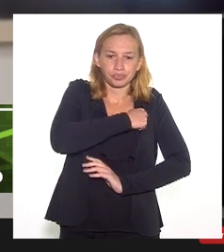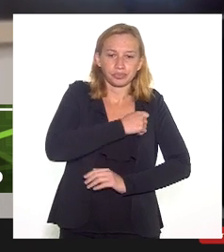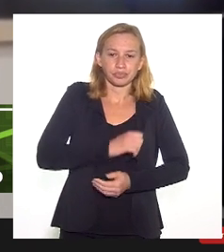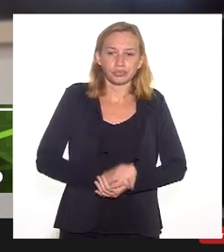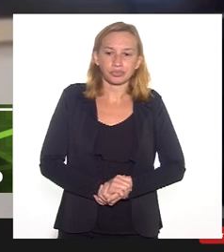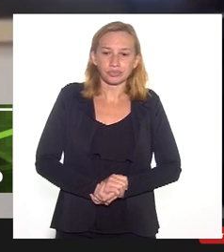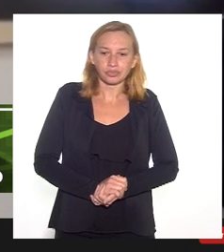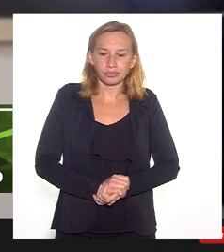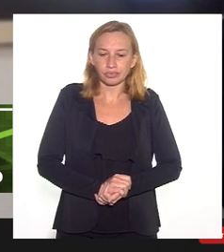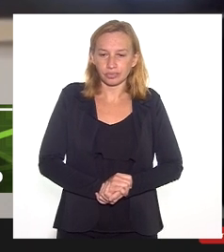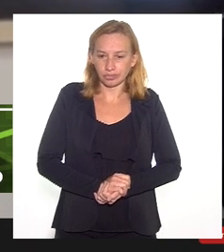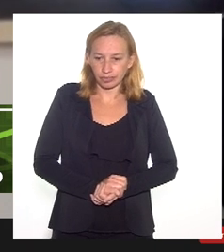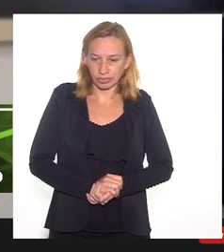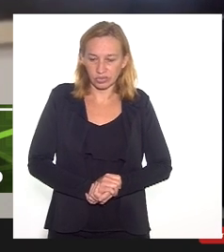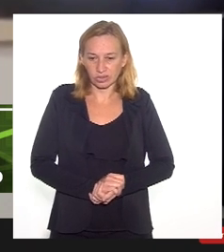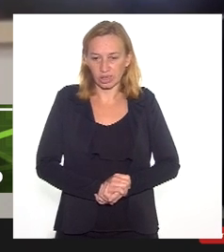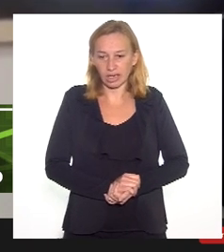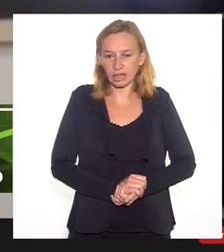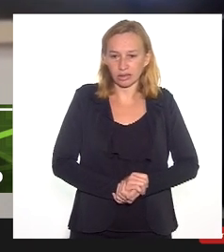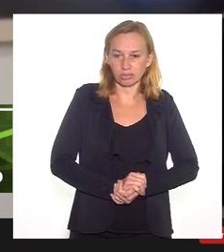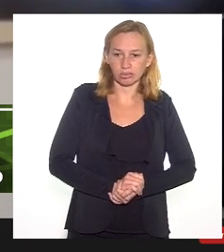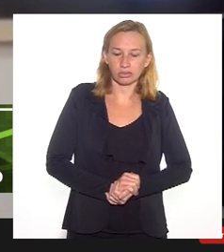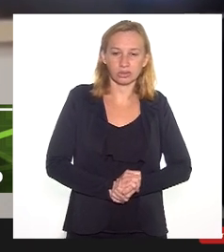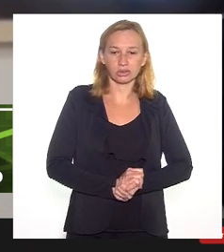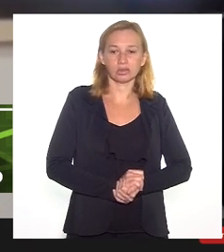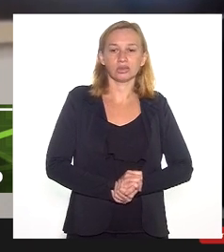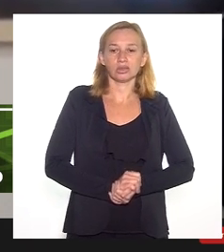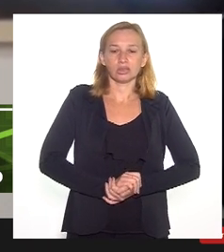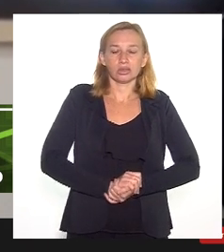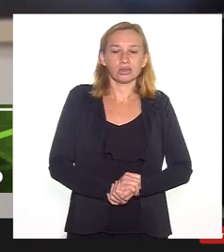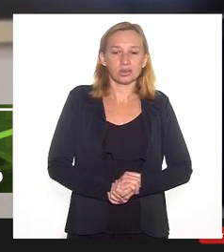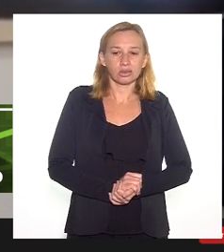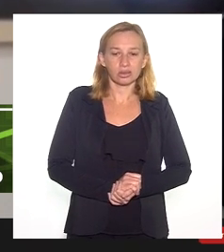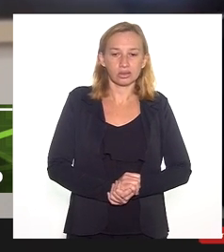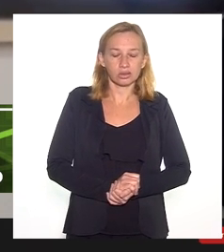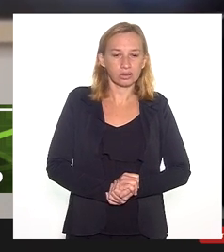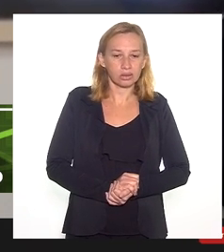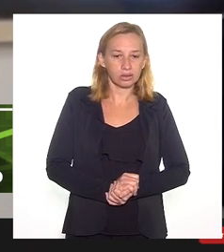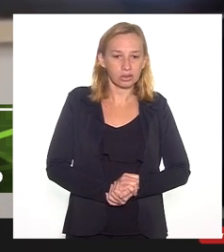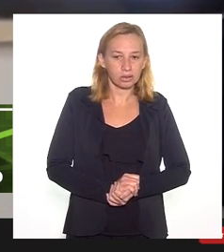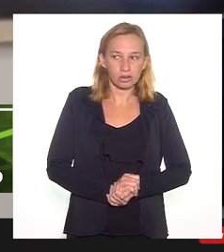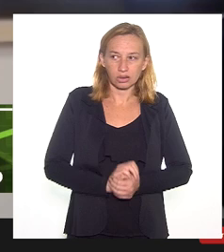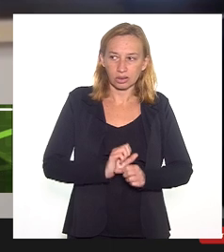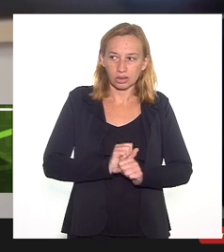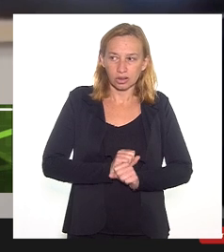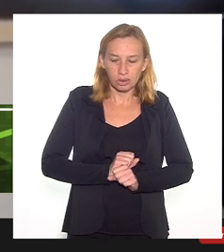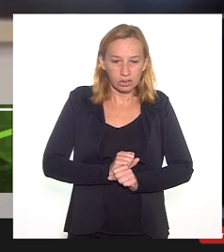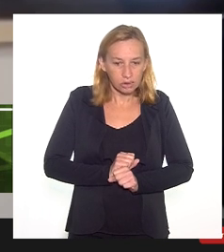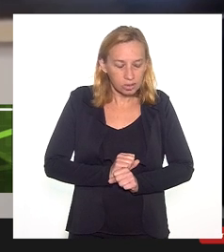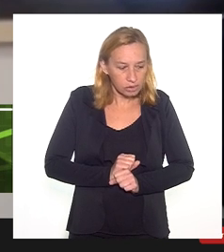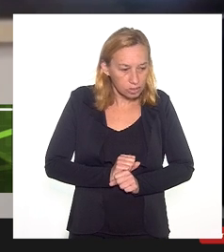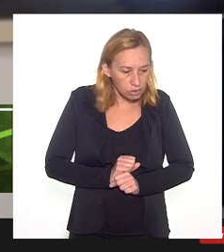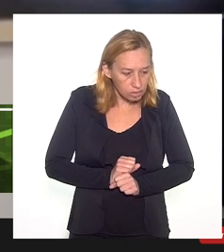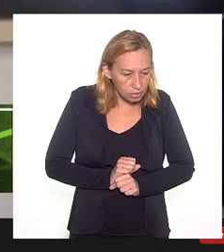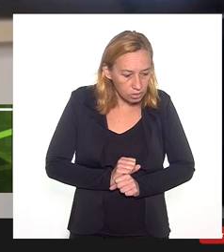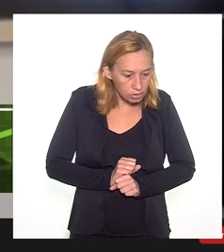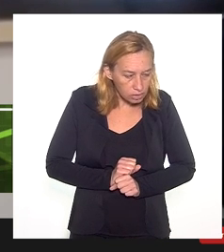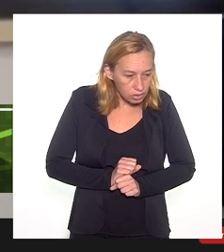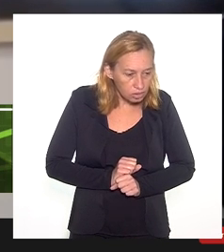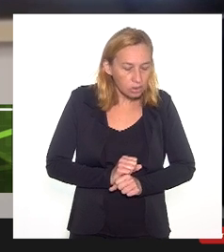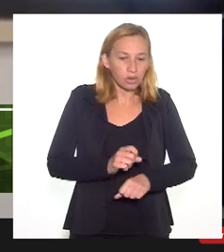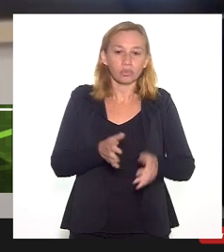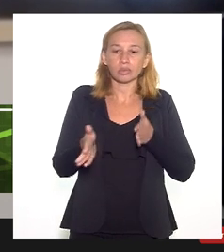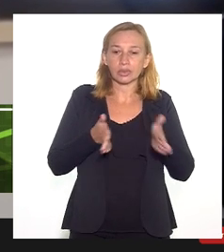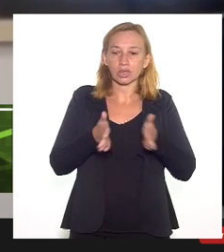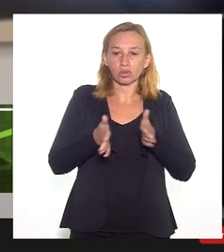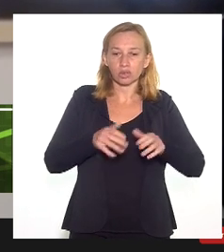E uma outra questão que foi levantada aqui, que tem a ver com esse período que nós passamos, estamos passando ainda, que é o período da pandemia,